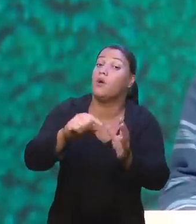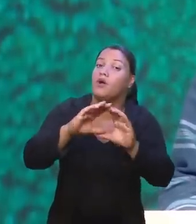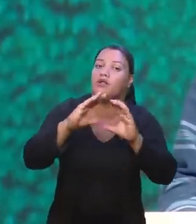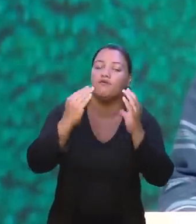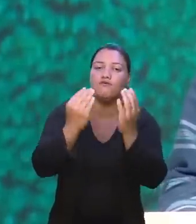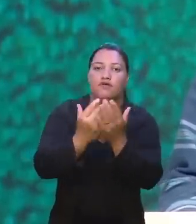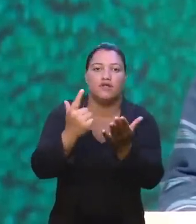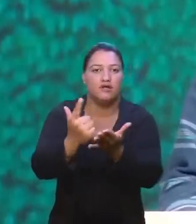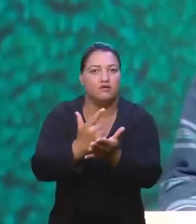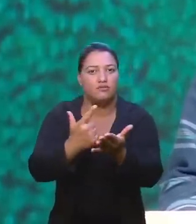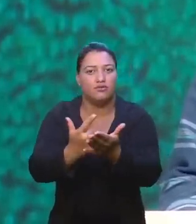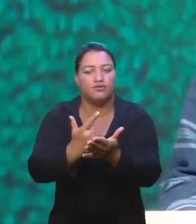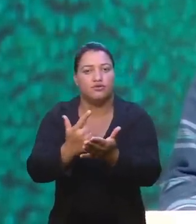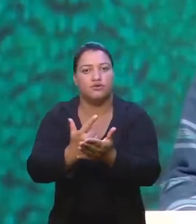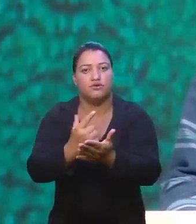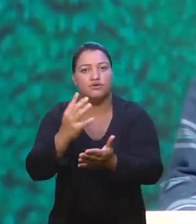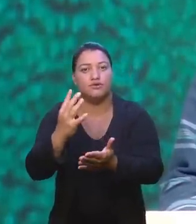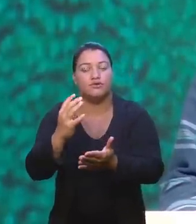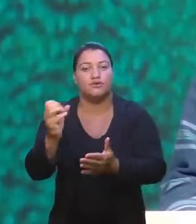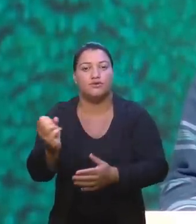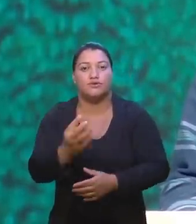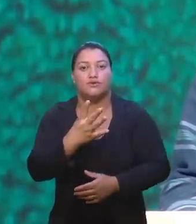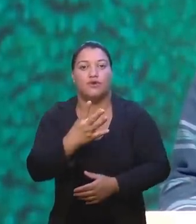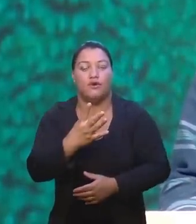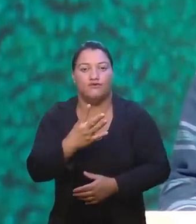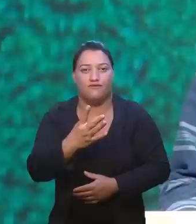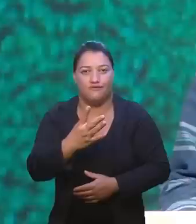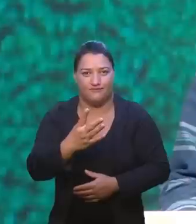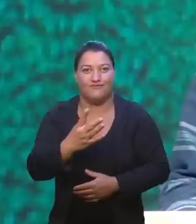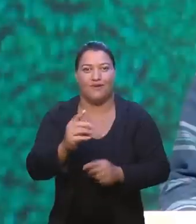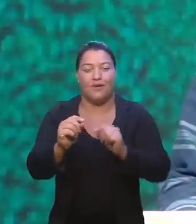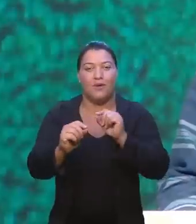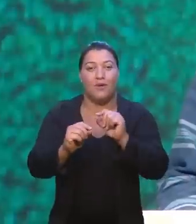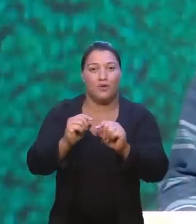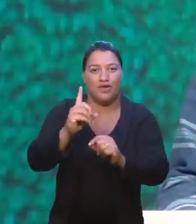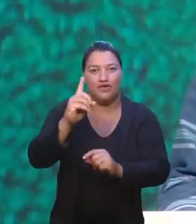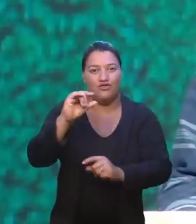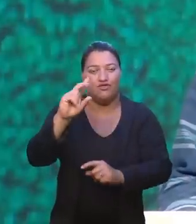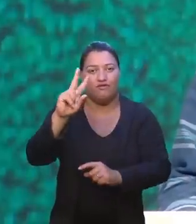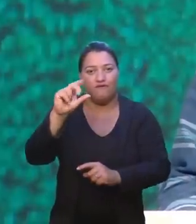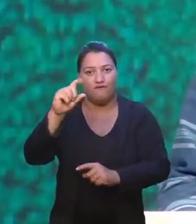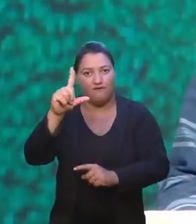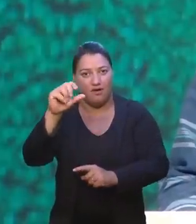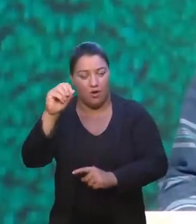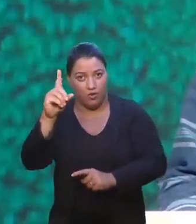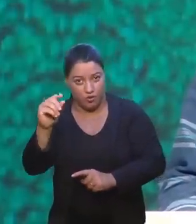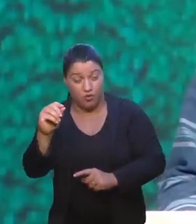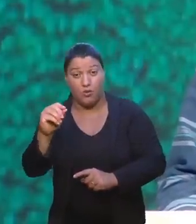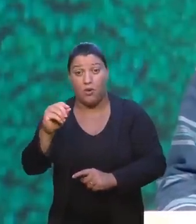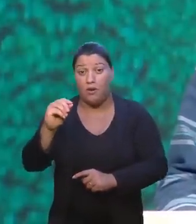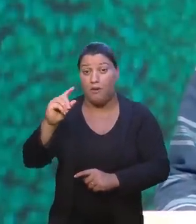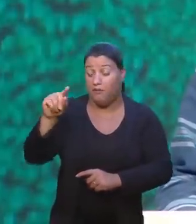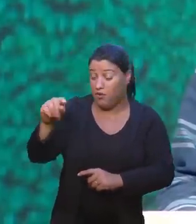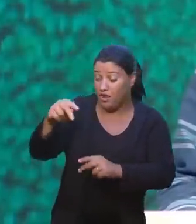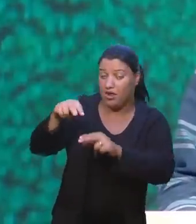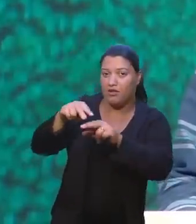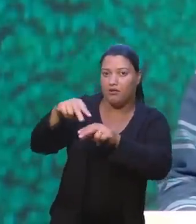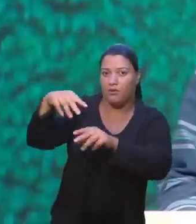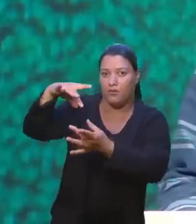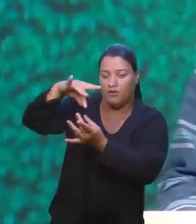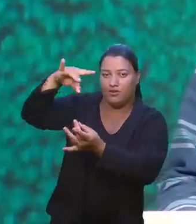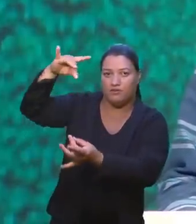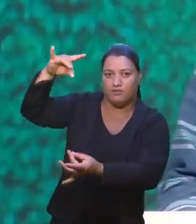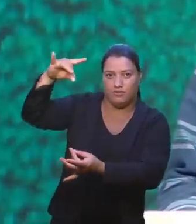novos livros de Divaldo Pereira Franco, intitulado Mundo Regenerado, pelo Espírito Joana de Ângeles, e de Raul